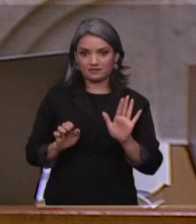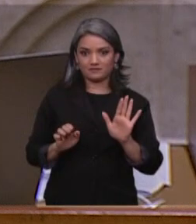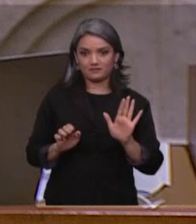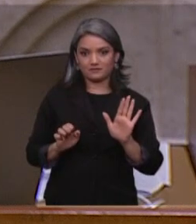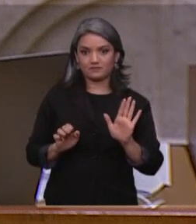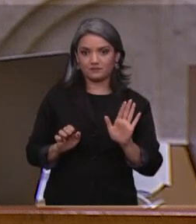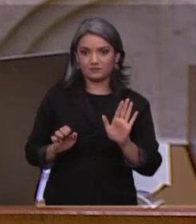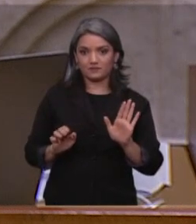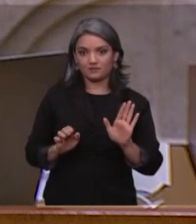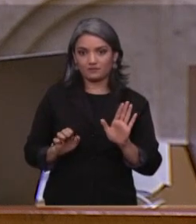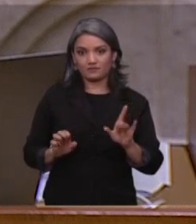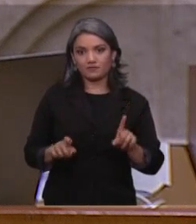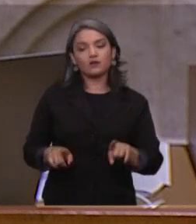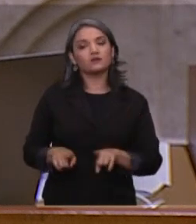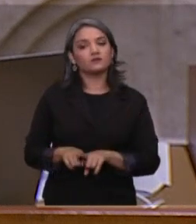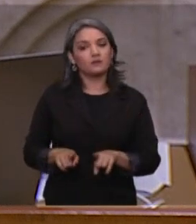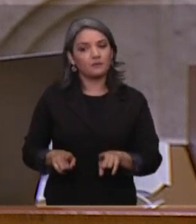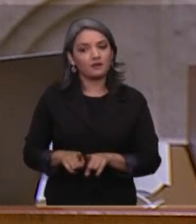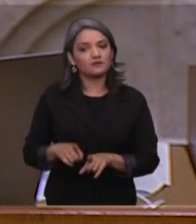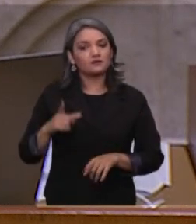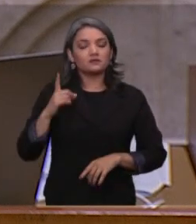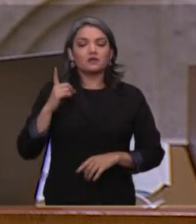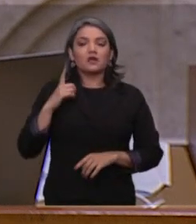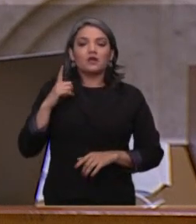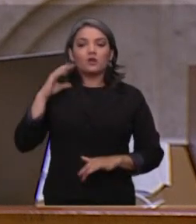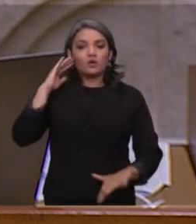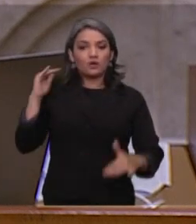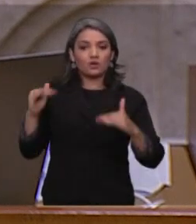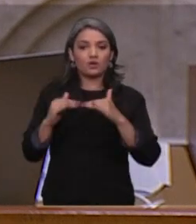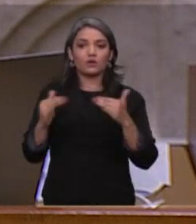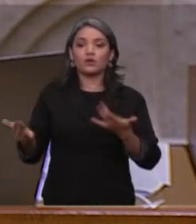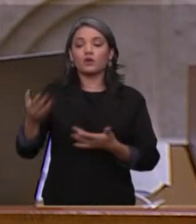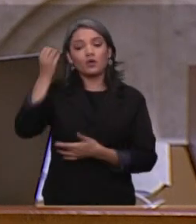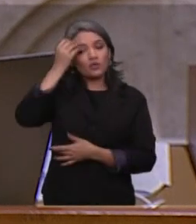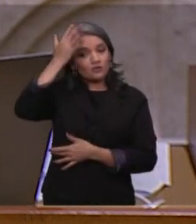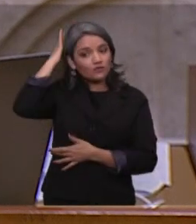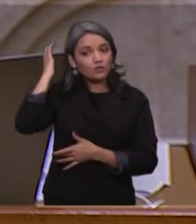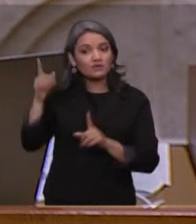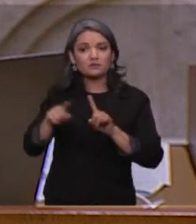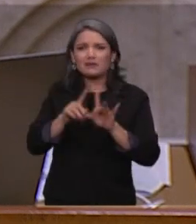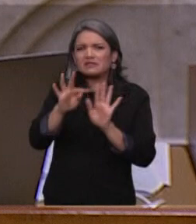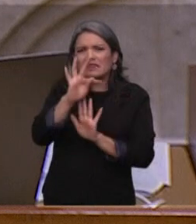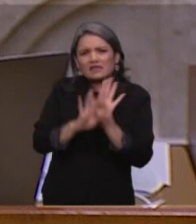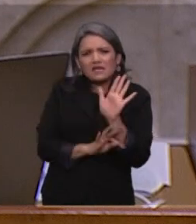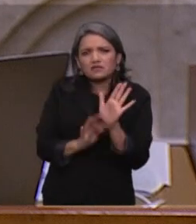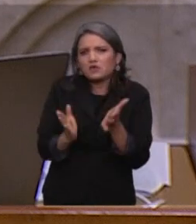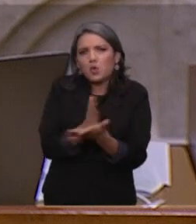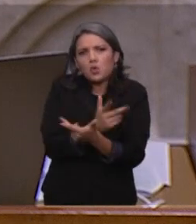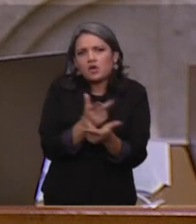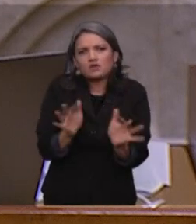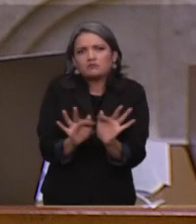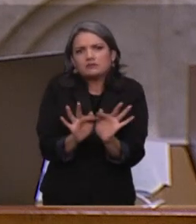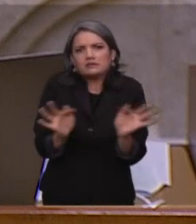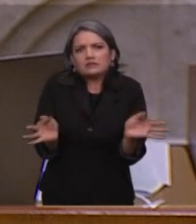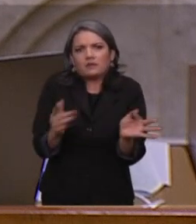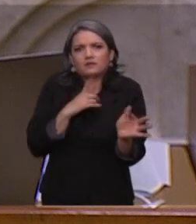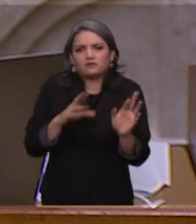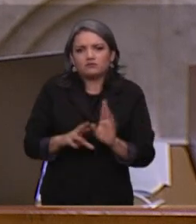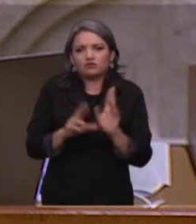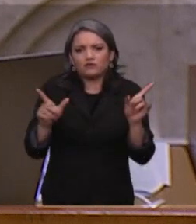linha do ministro Luiz Fux, apenas com uma redação ligeiramente diferente, ministro Toffoli, ministro